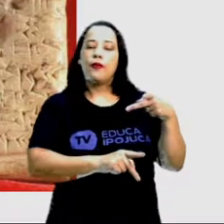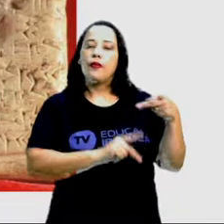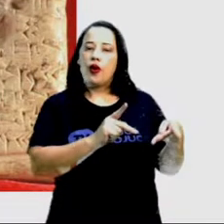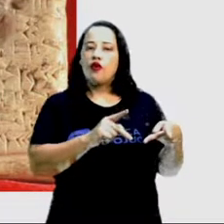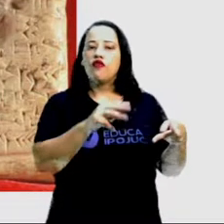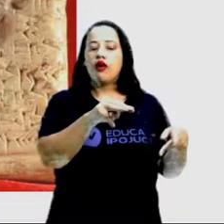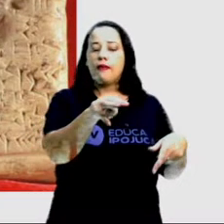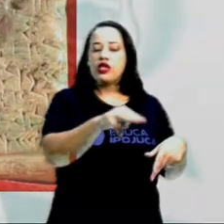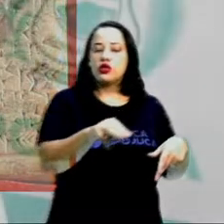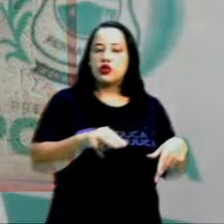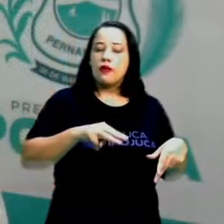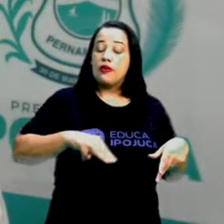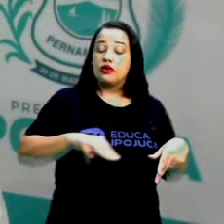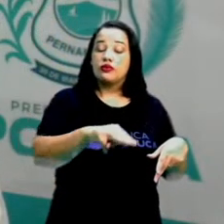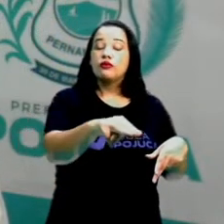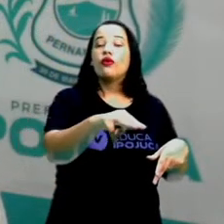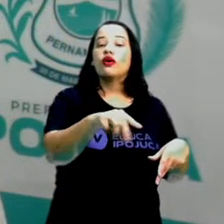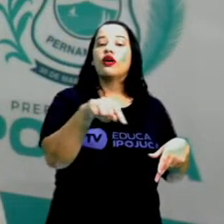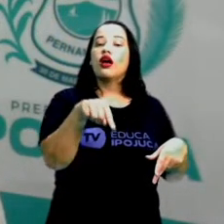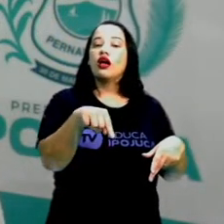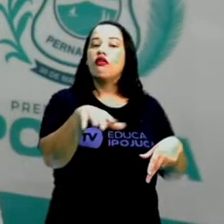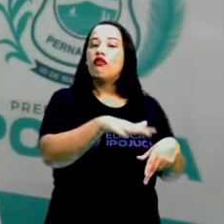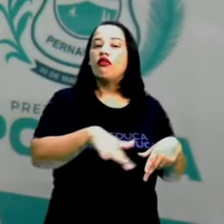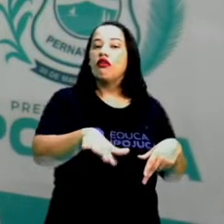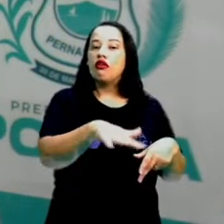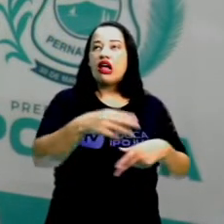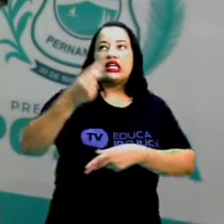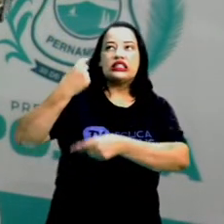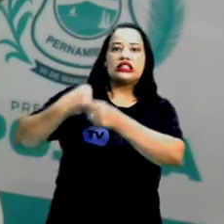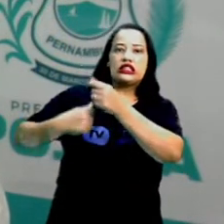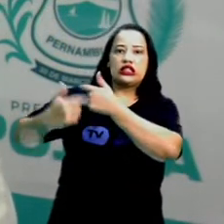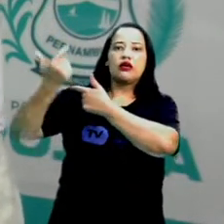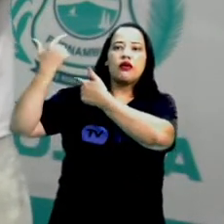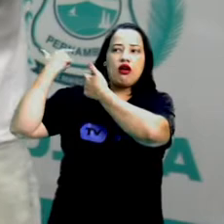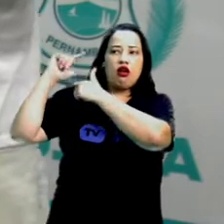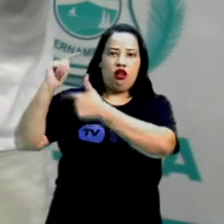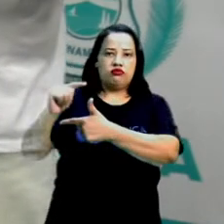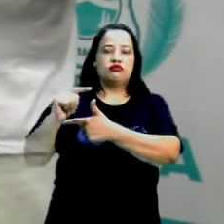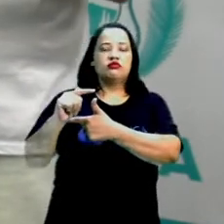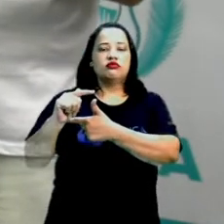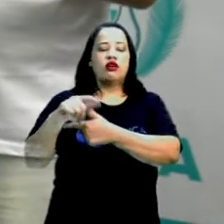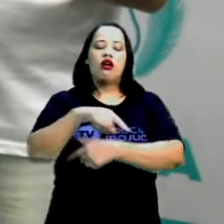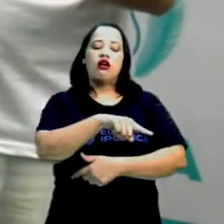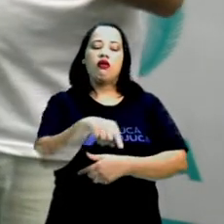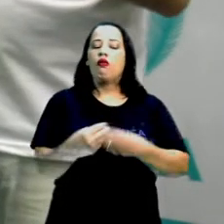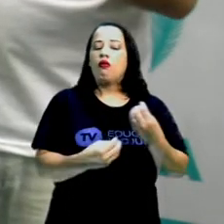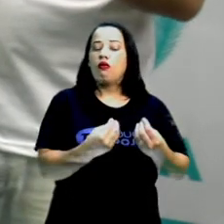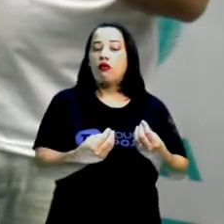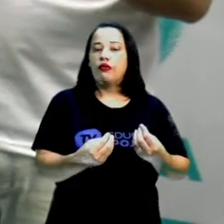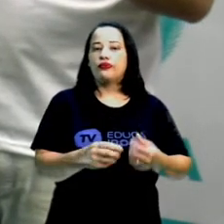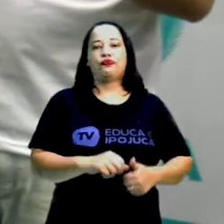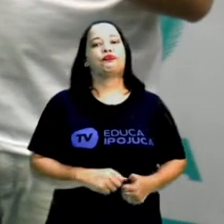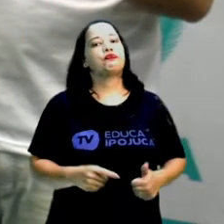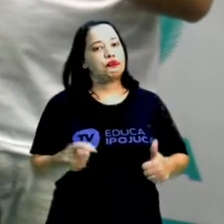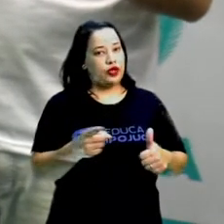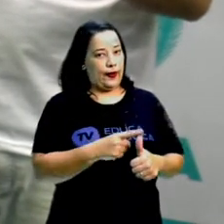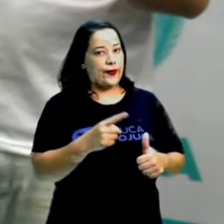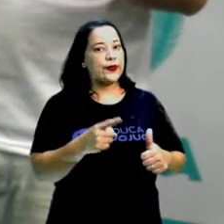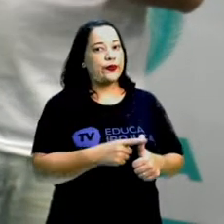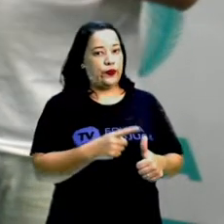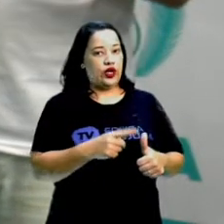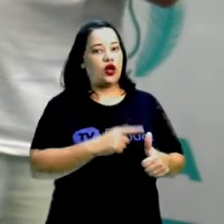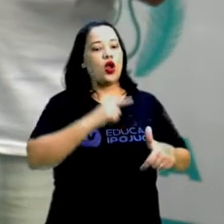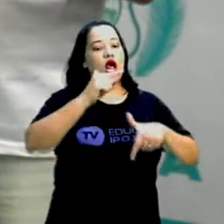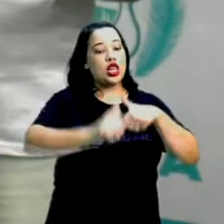da Mesopotâmia durante a Antiguidade Clássica, né? Primeiramente, a mão de obra era mão de